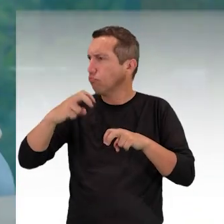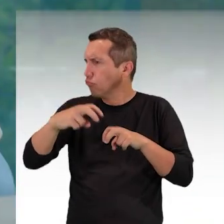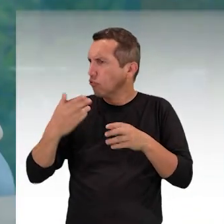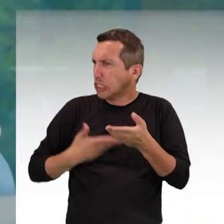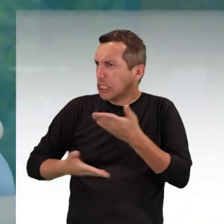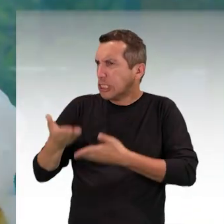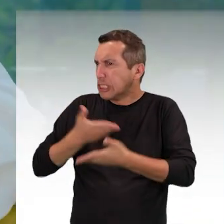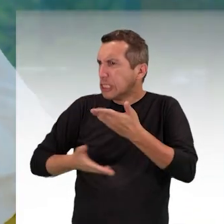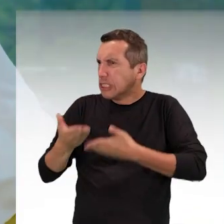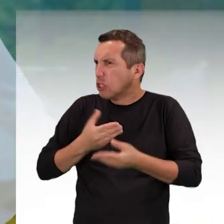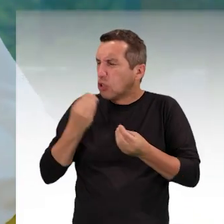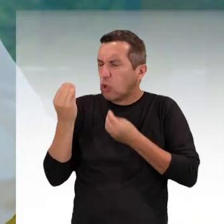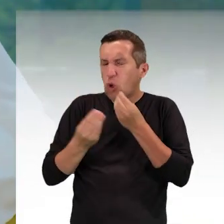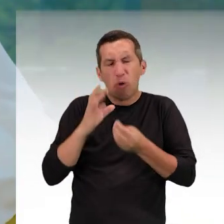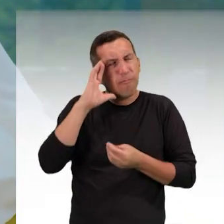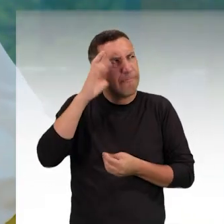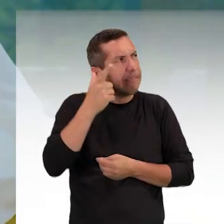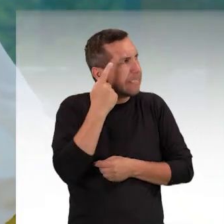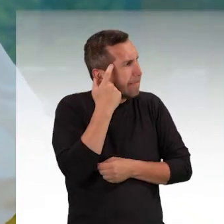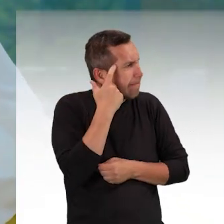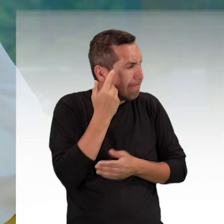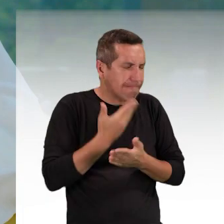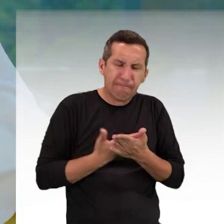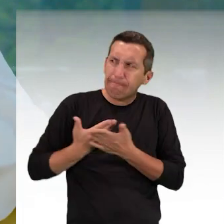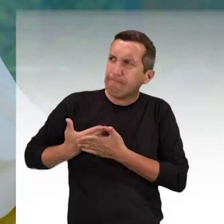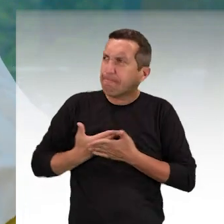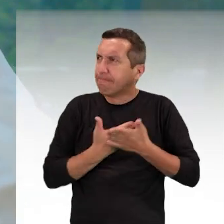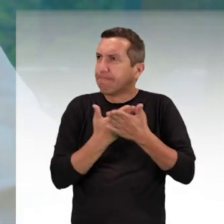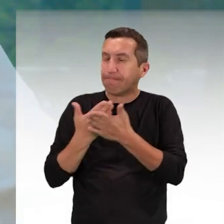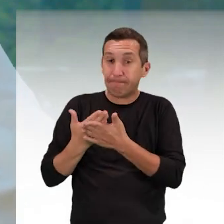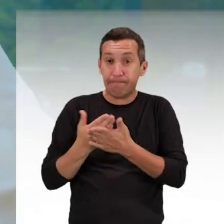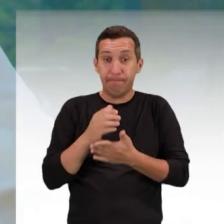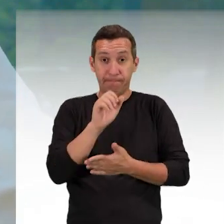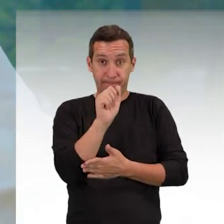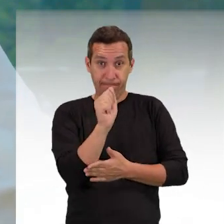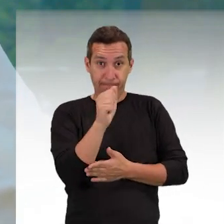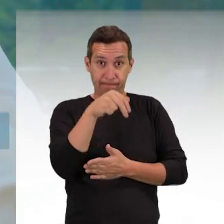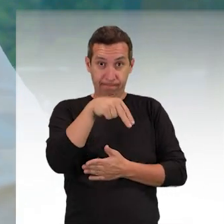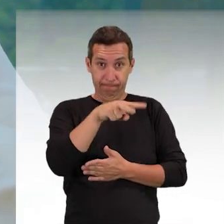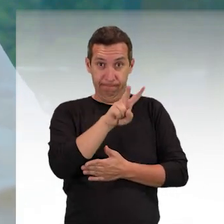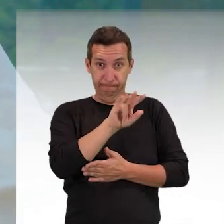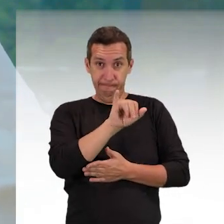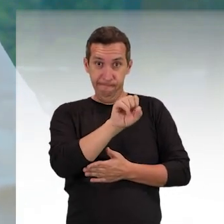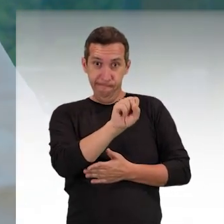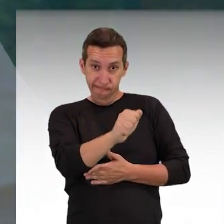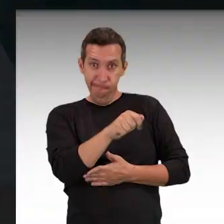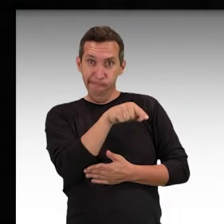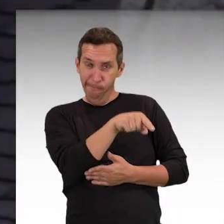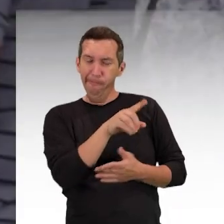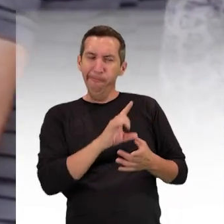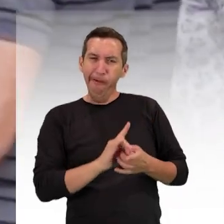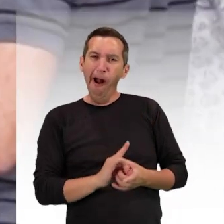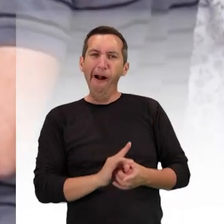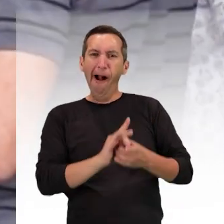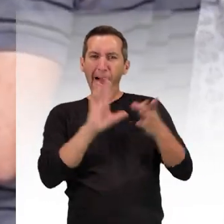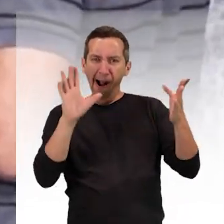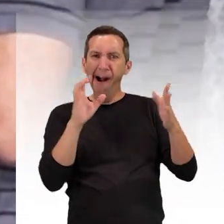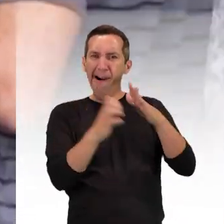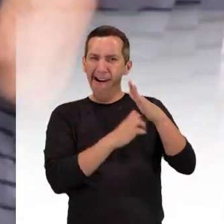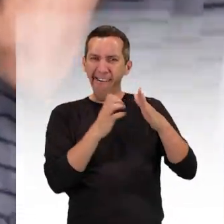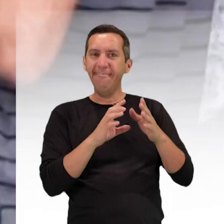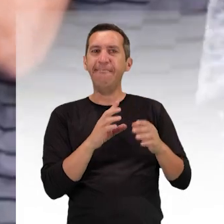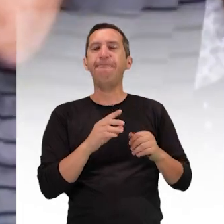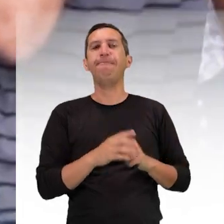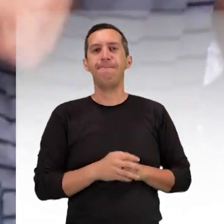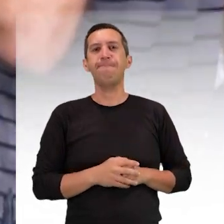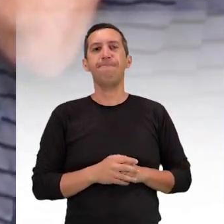solução. E aí veio uma solução. A Anvisa autorizou a